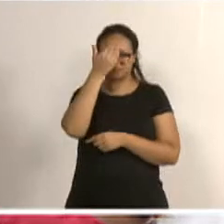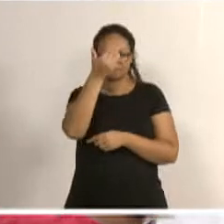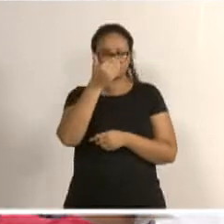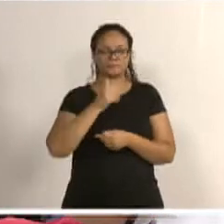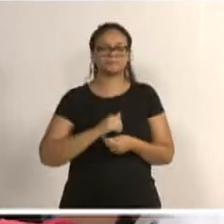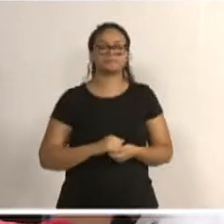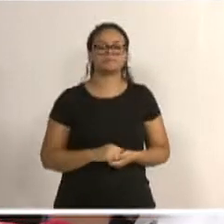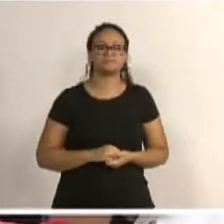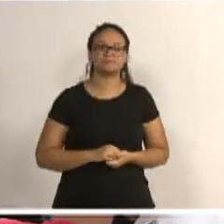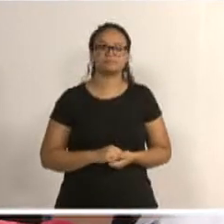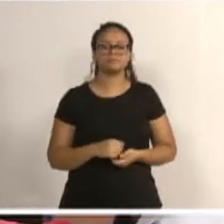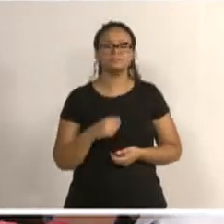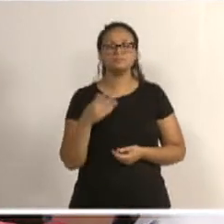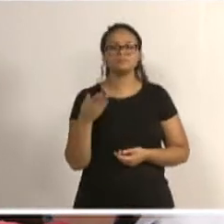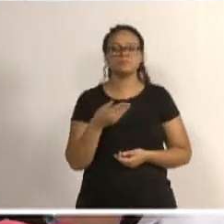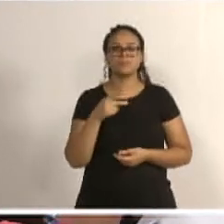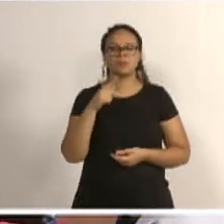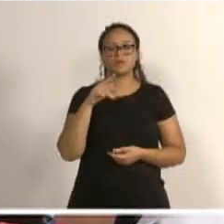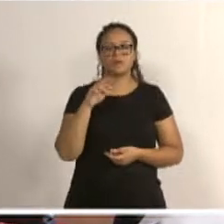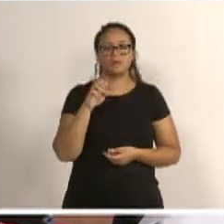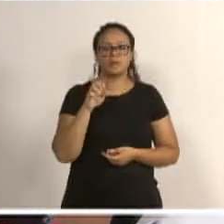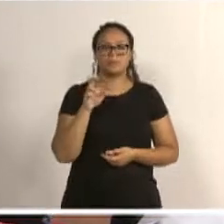O senhor Peron vai falar também?